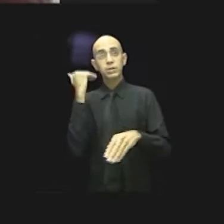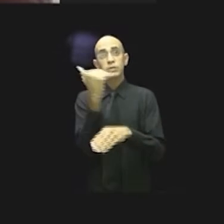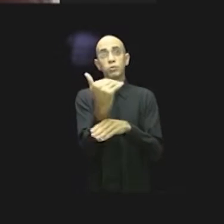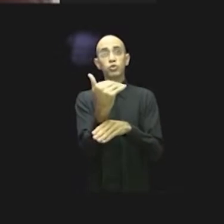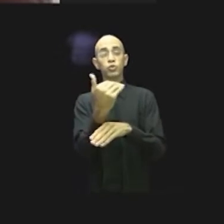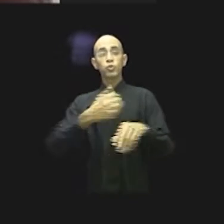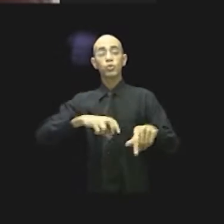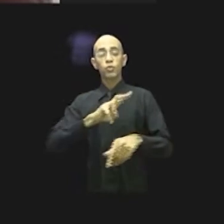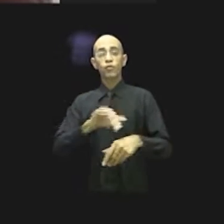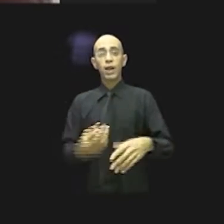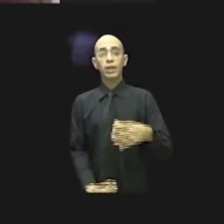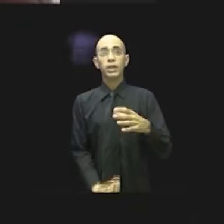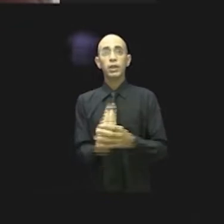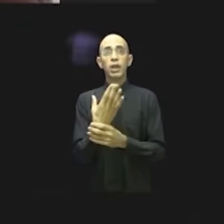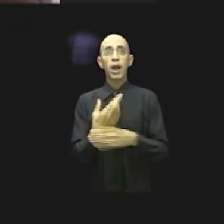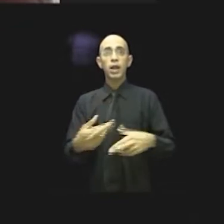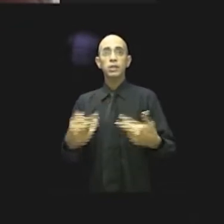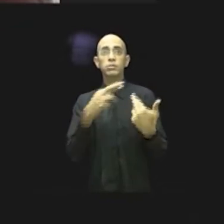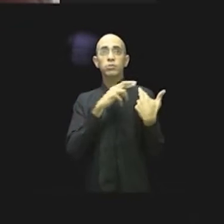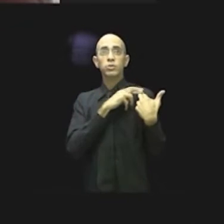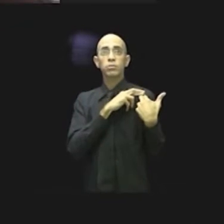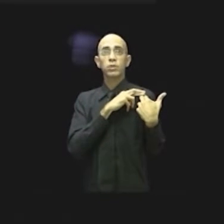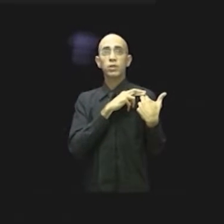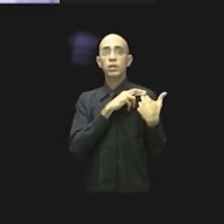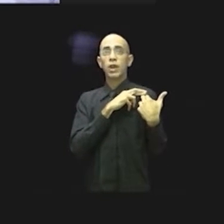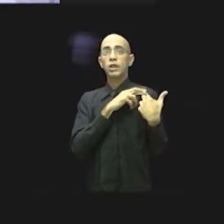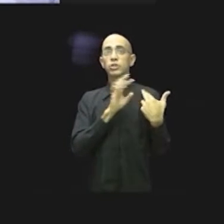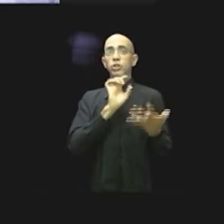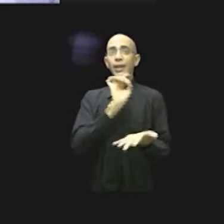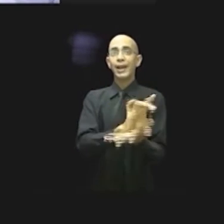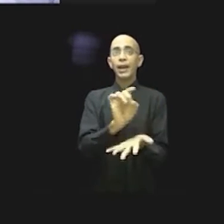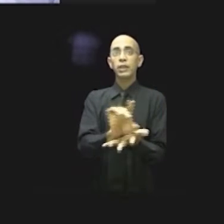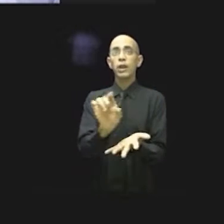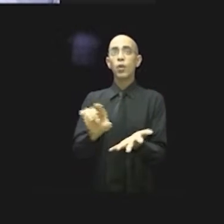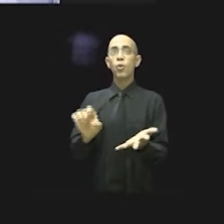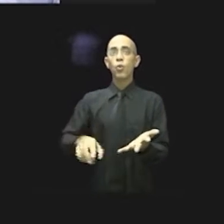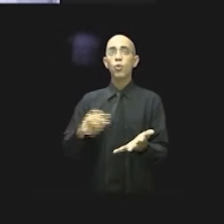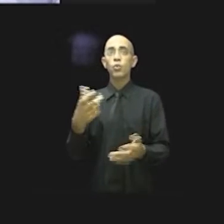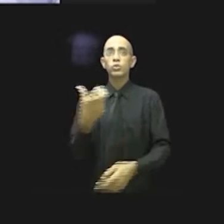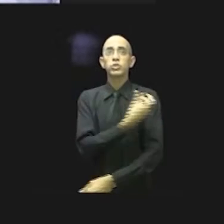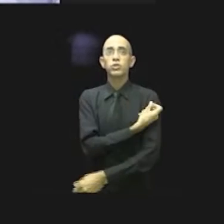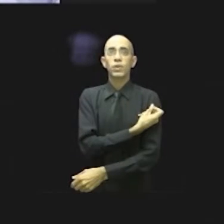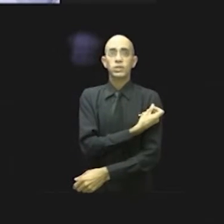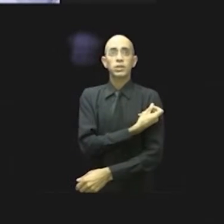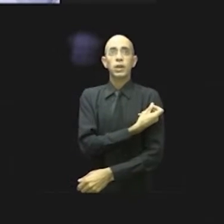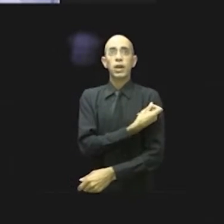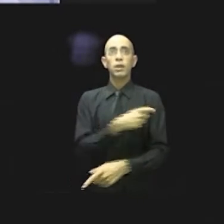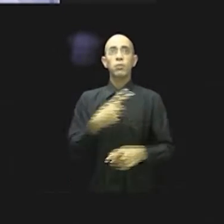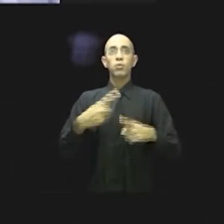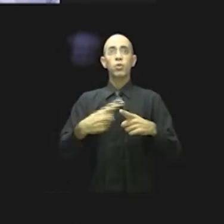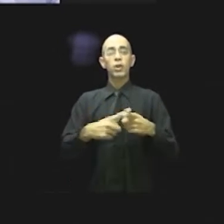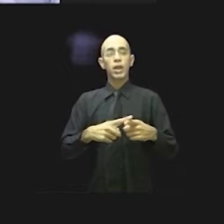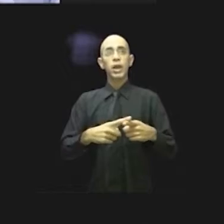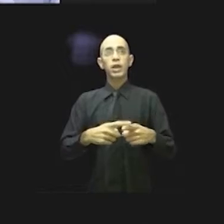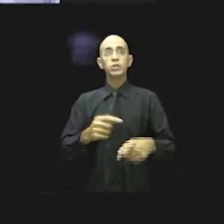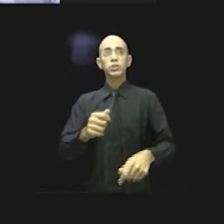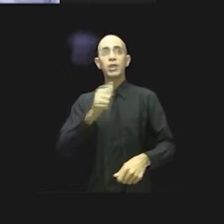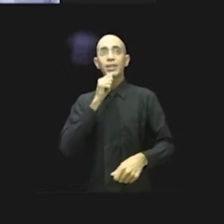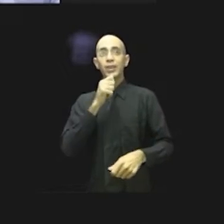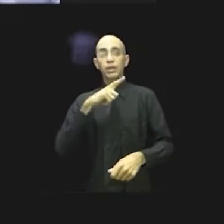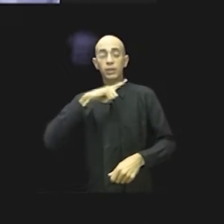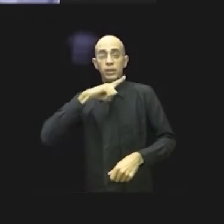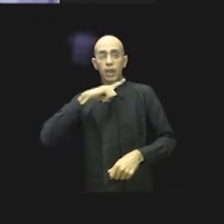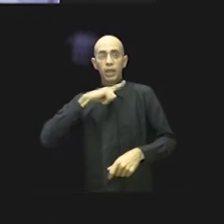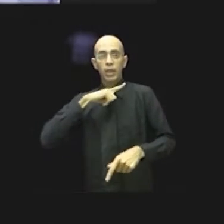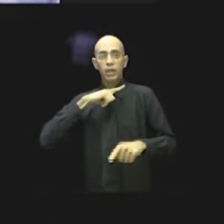criar a responsabilidade nas pessoas se vacinarem, porque ainda tem muita